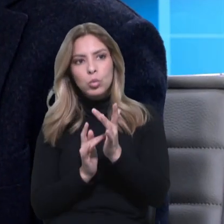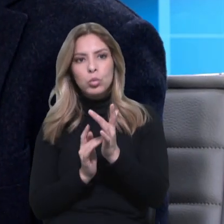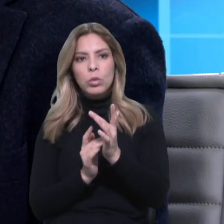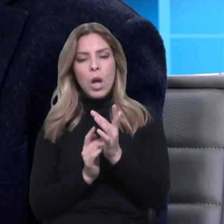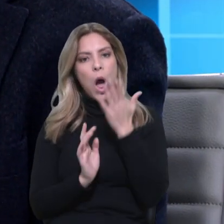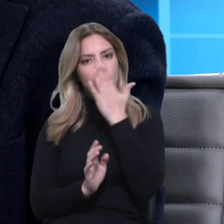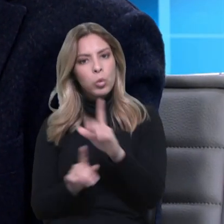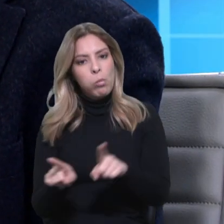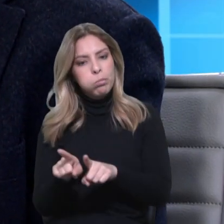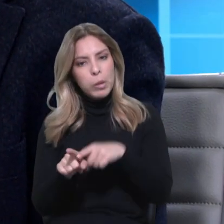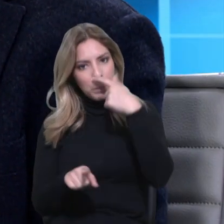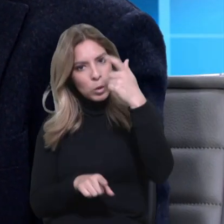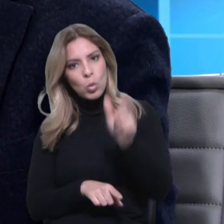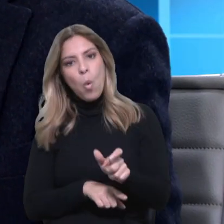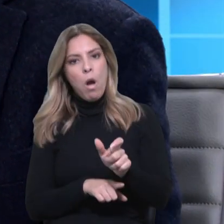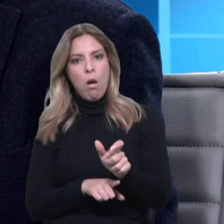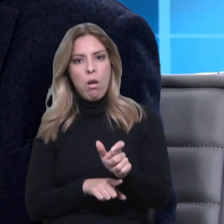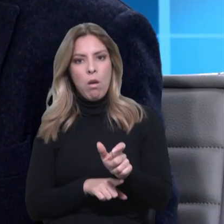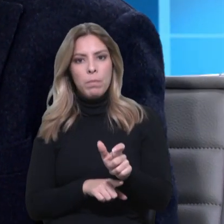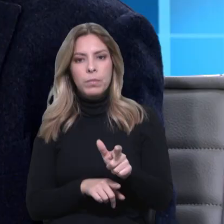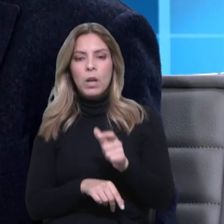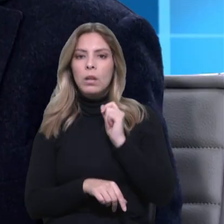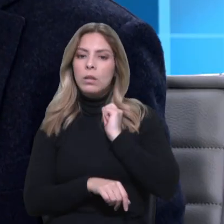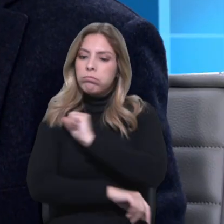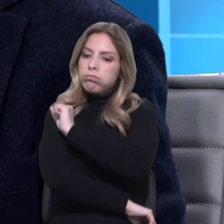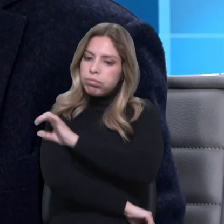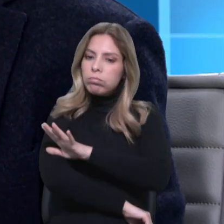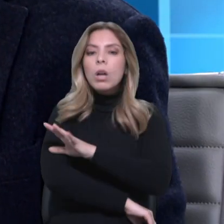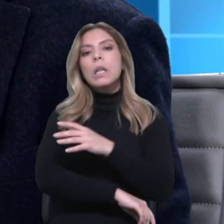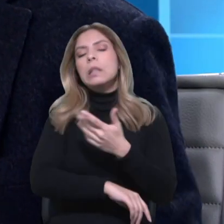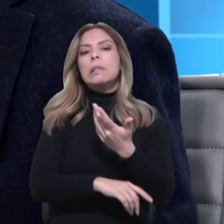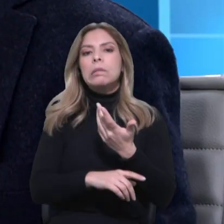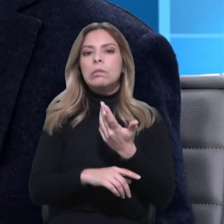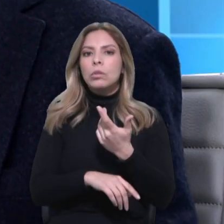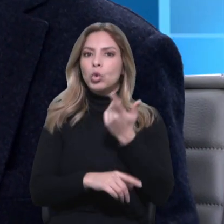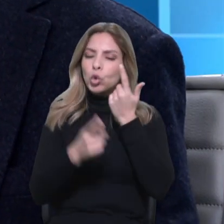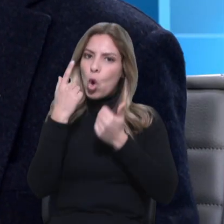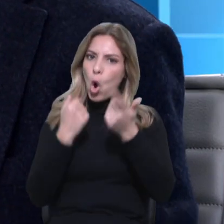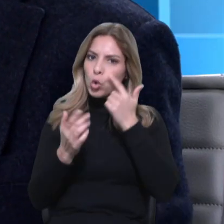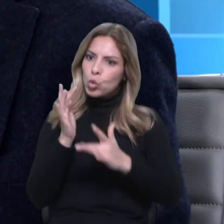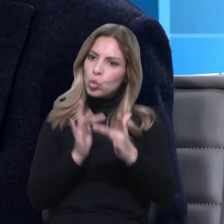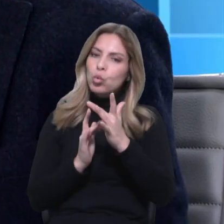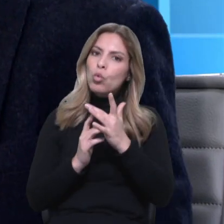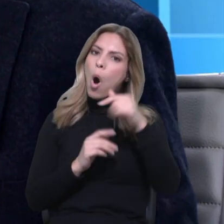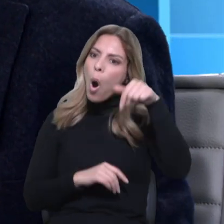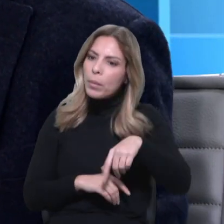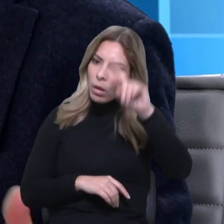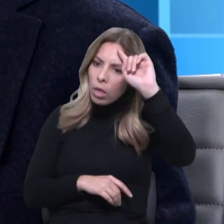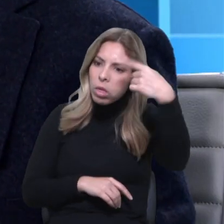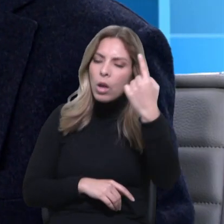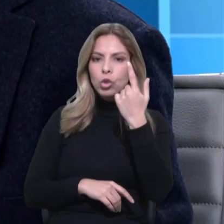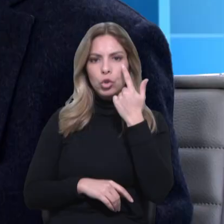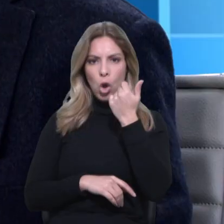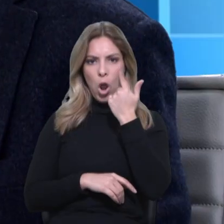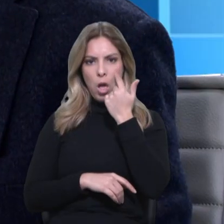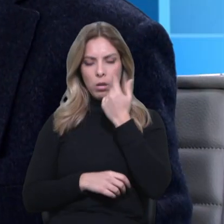seja, Jesus a primeira coisa que faz é comove-se. E, portanto, Jesus chora, não é? E, portanto, o nosso choro não pode ser nada que nos admiremos